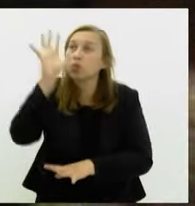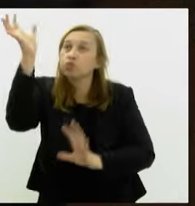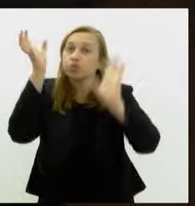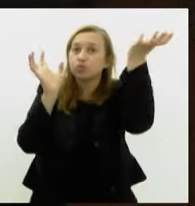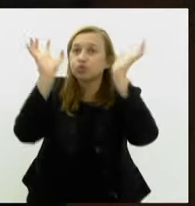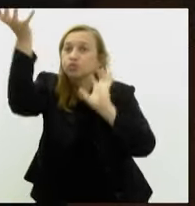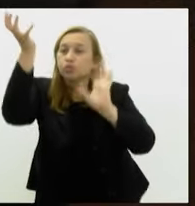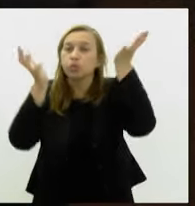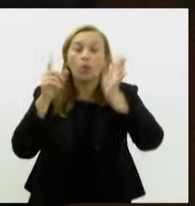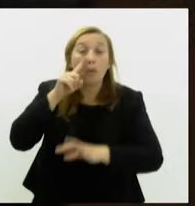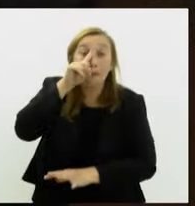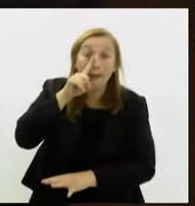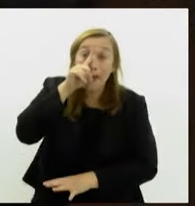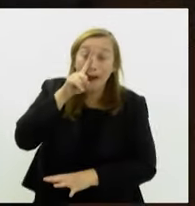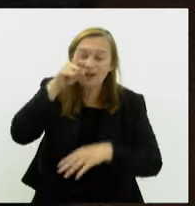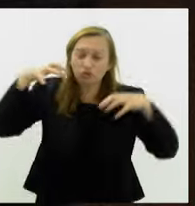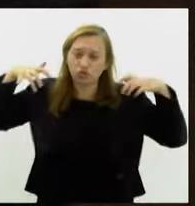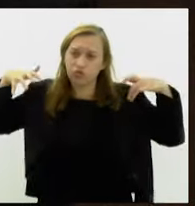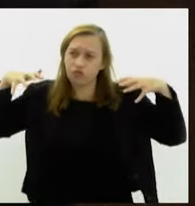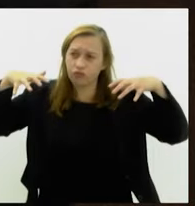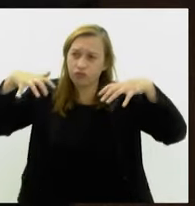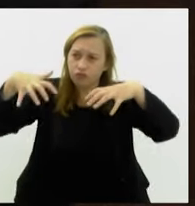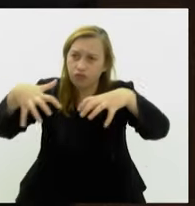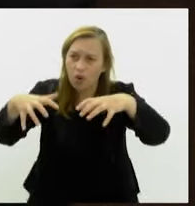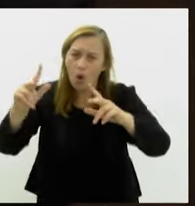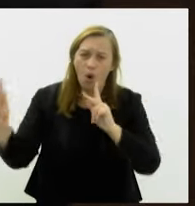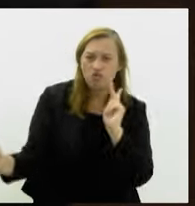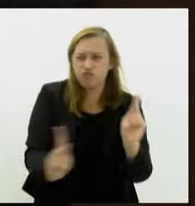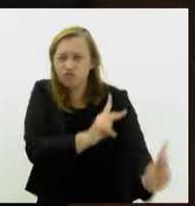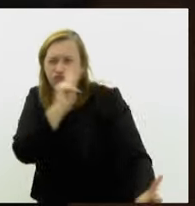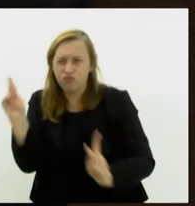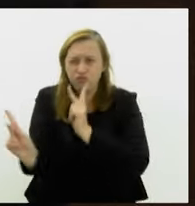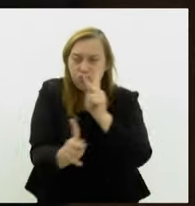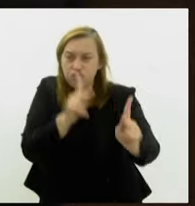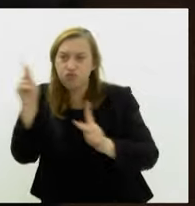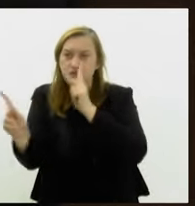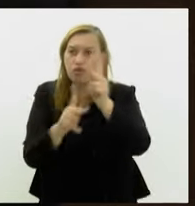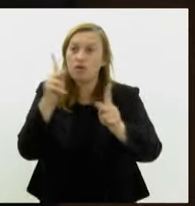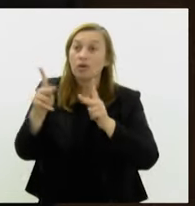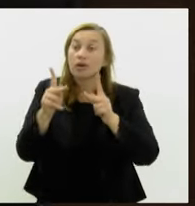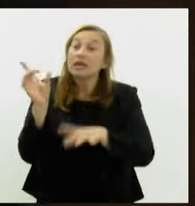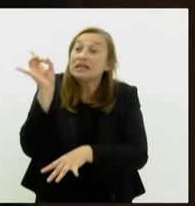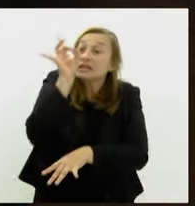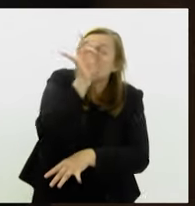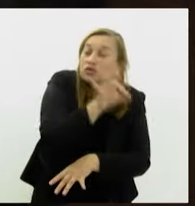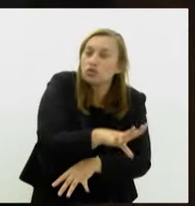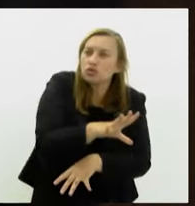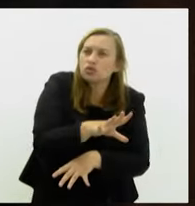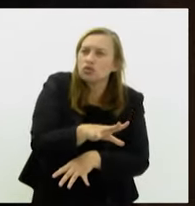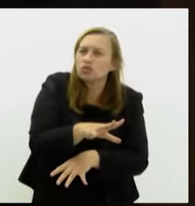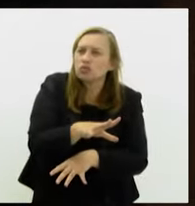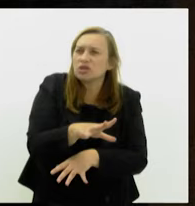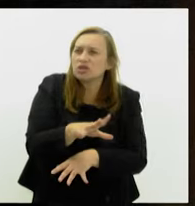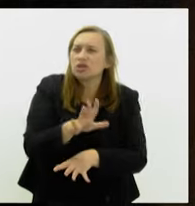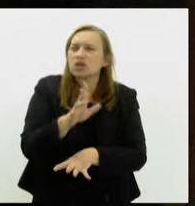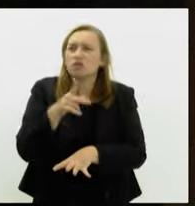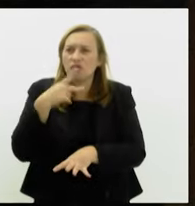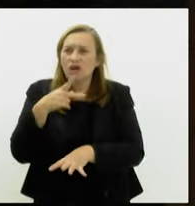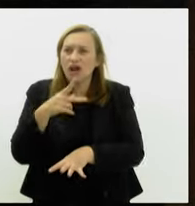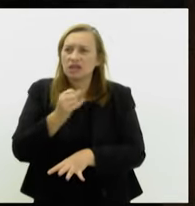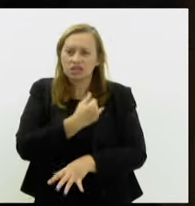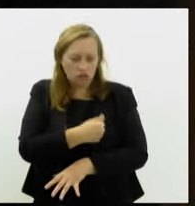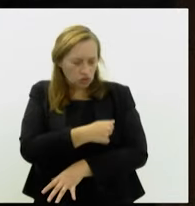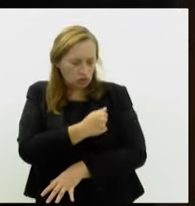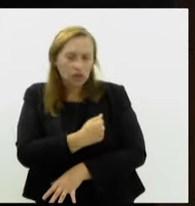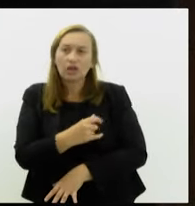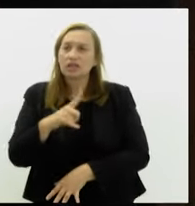perigo com relação às chuvas, a ventos, a intempéries. Nas últimas, anterior a essa, como eu falava, São João de Meriti tem um